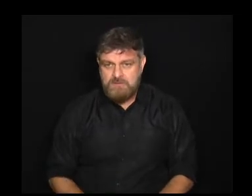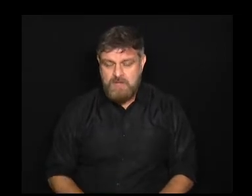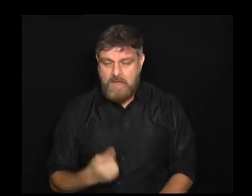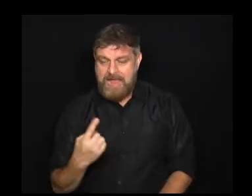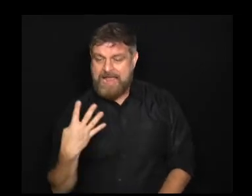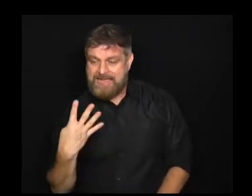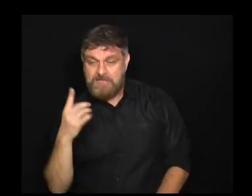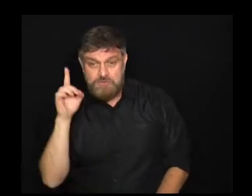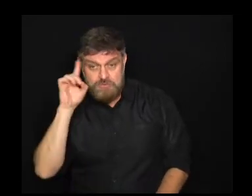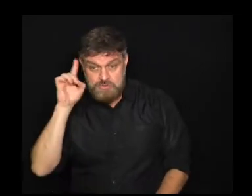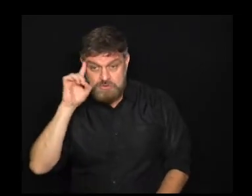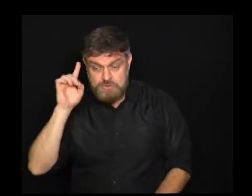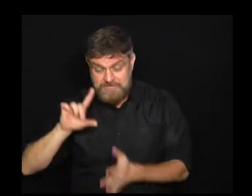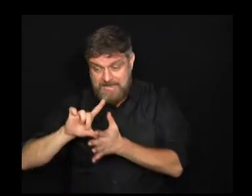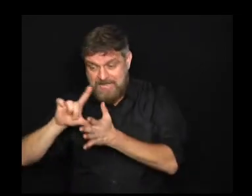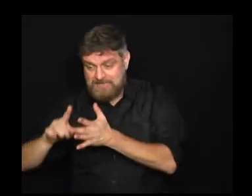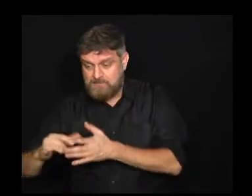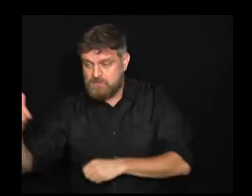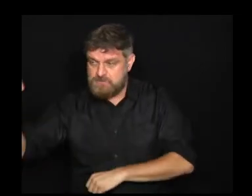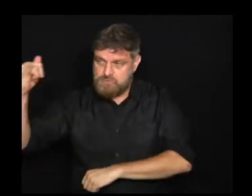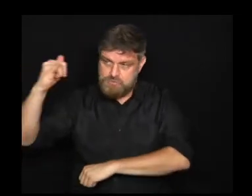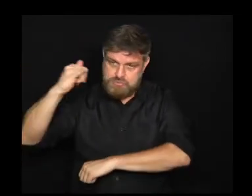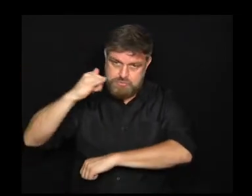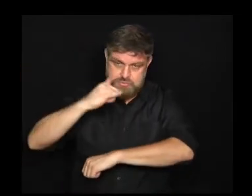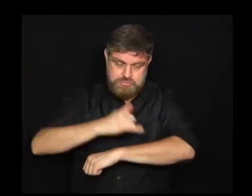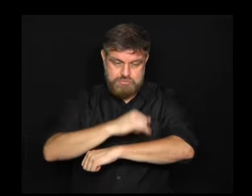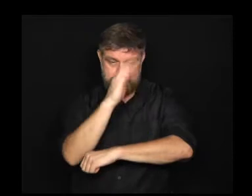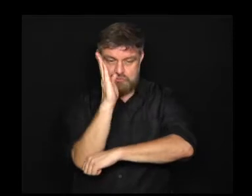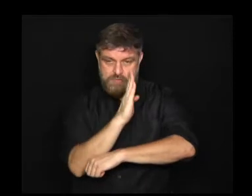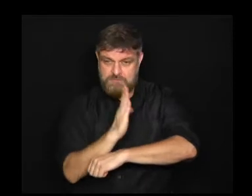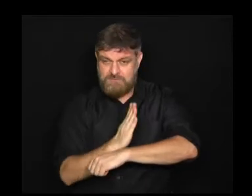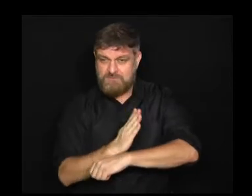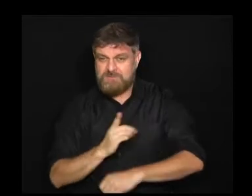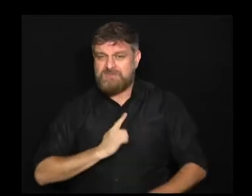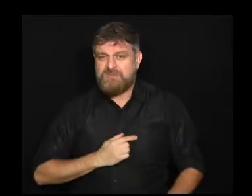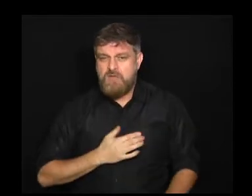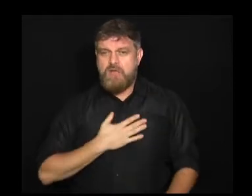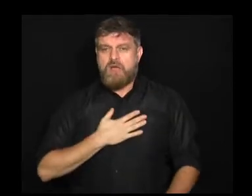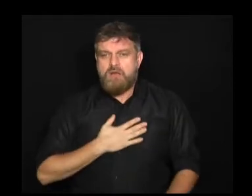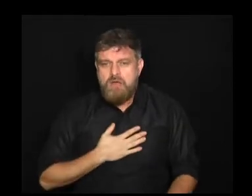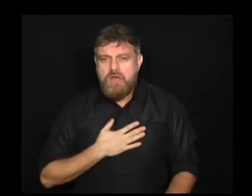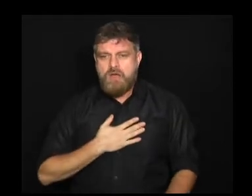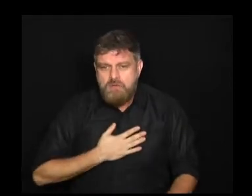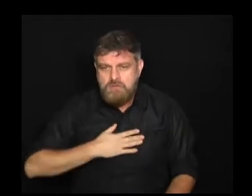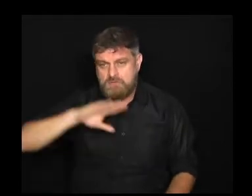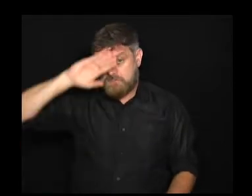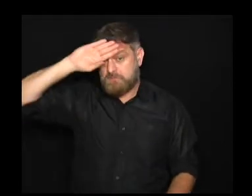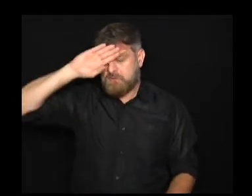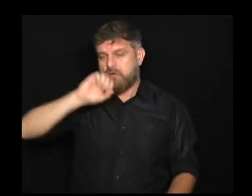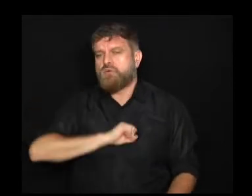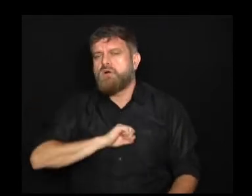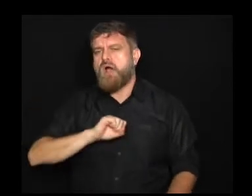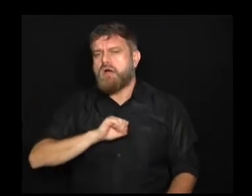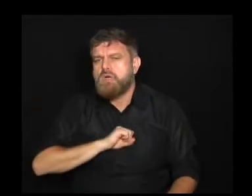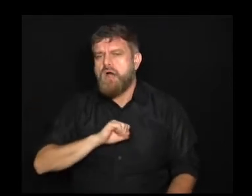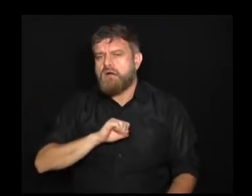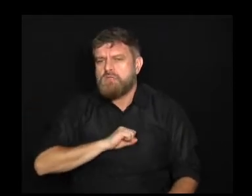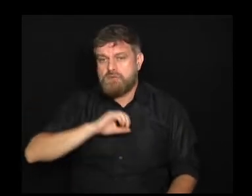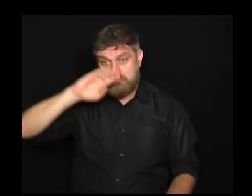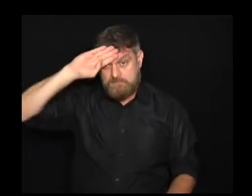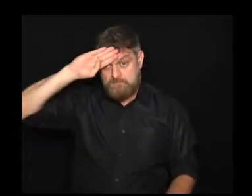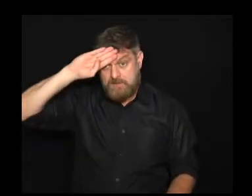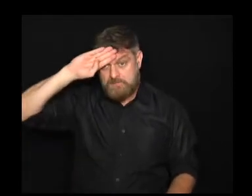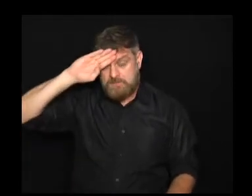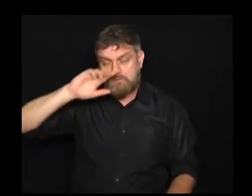14 dias depois do retorno, apresentou tosse e febre, tá? Então, assim, isso